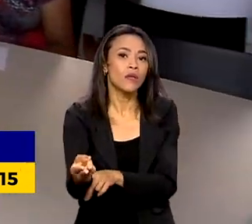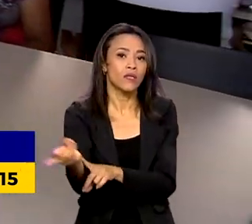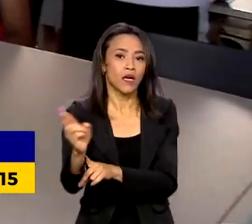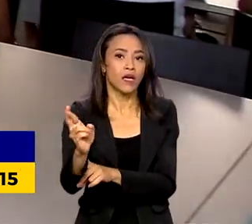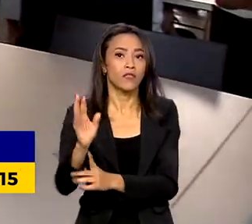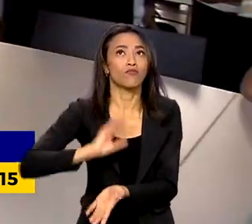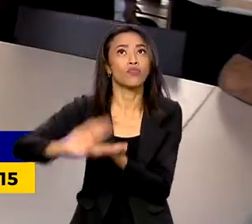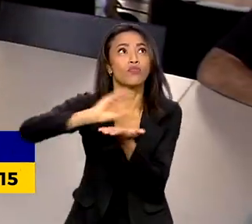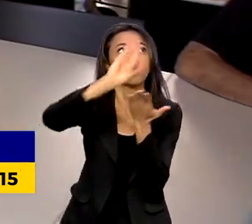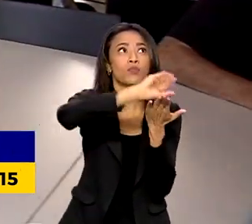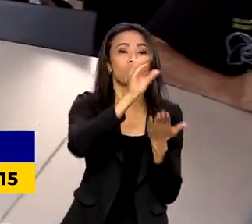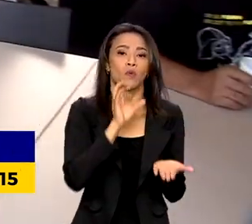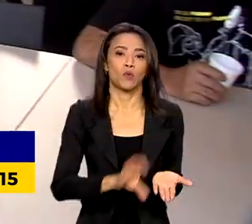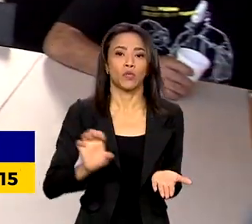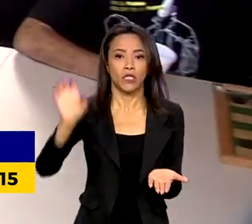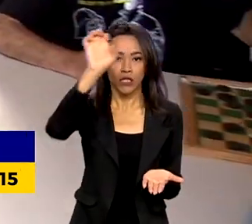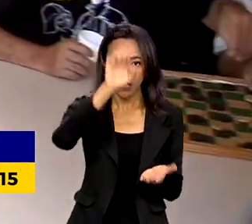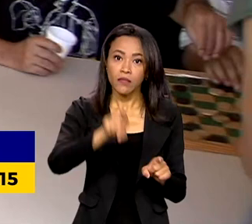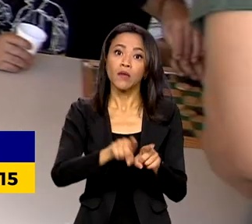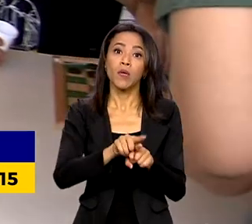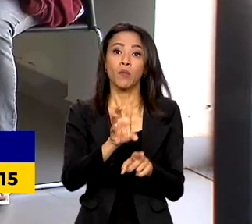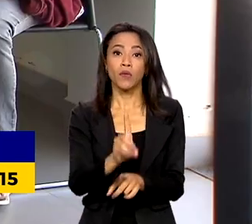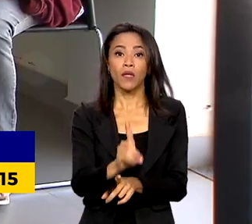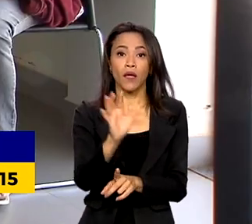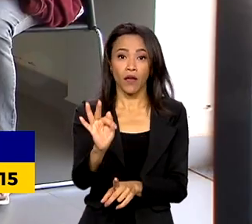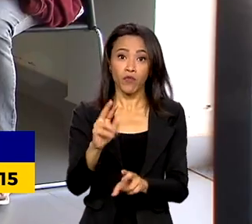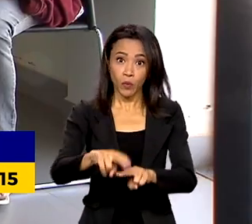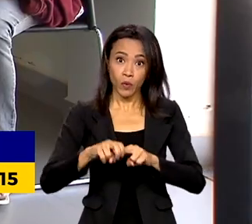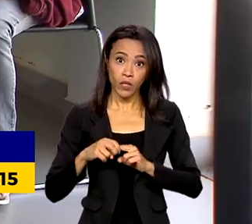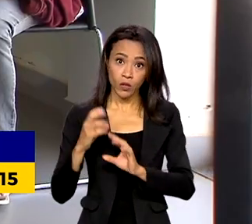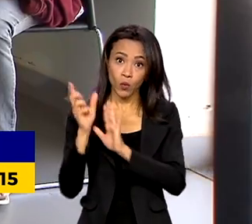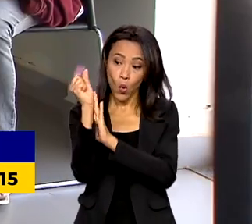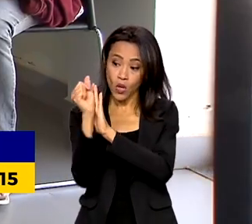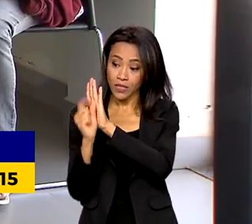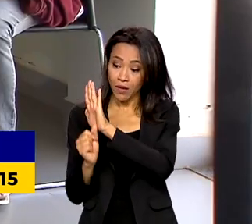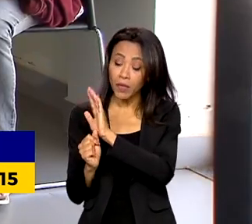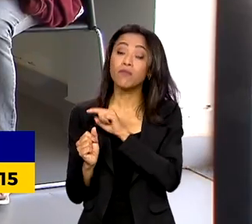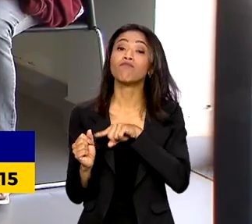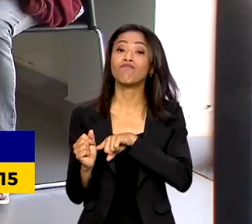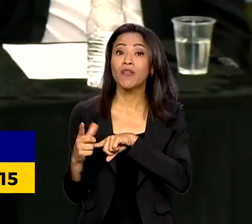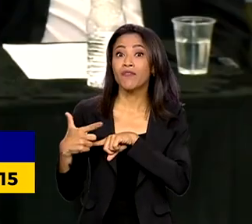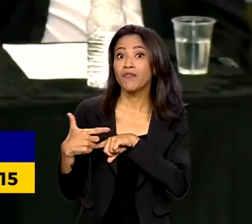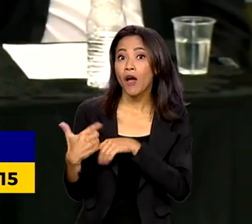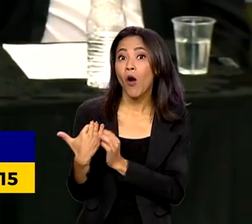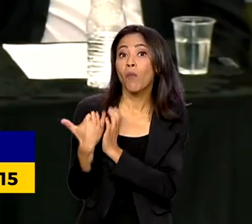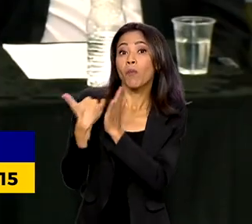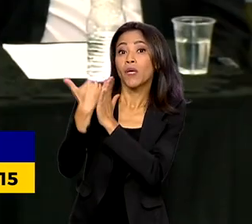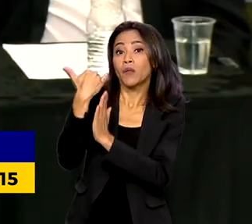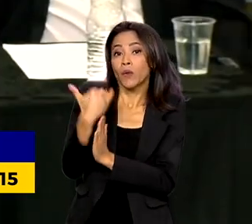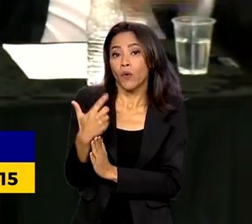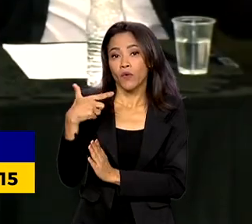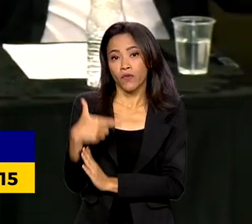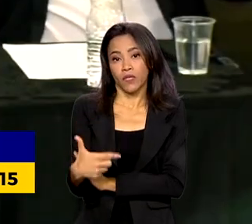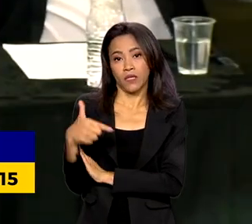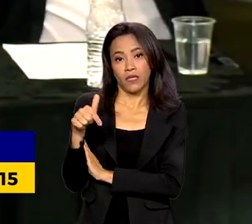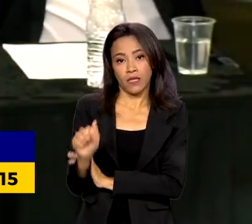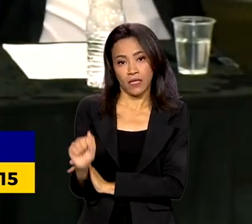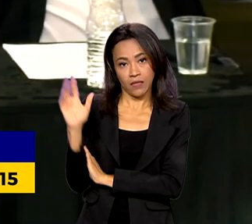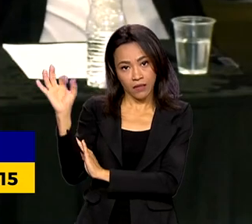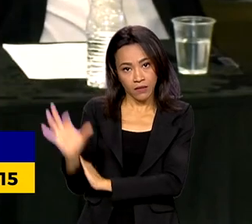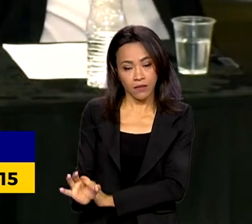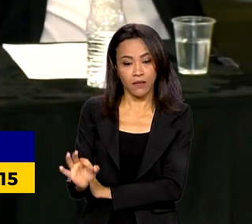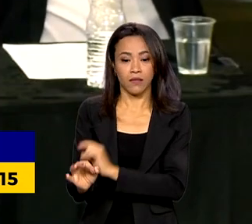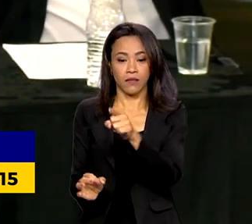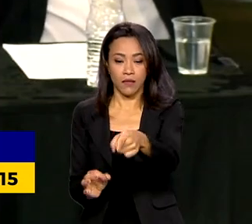e Distrito Federal com isso o aumento do orçamento chega a 27% sem o reforço do